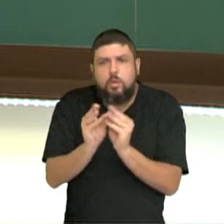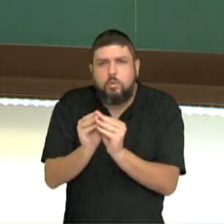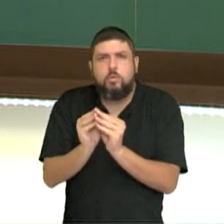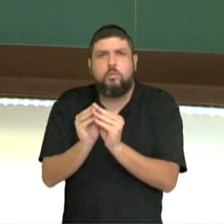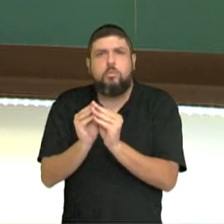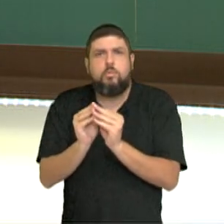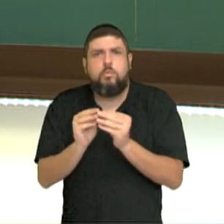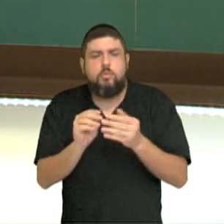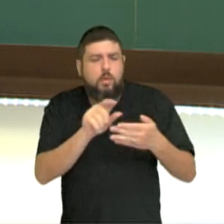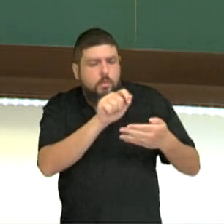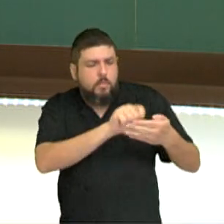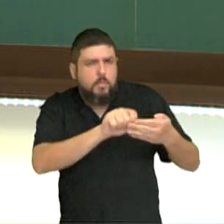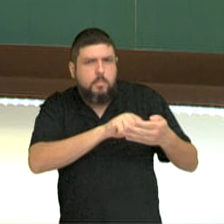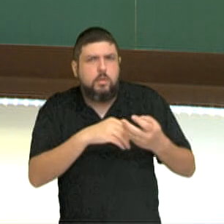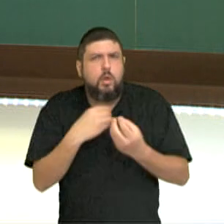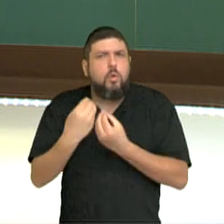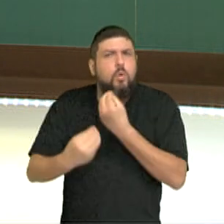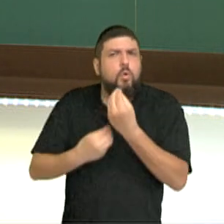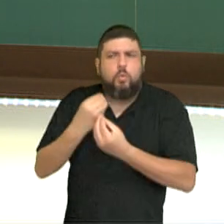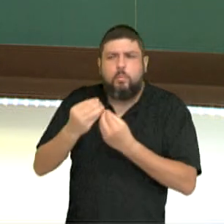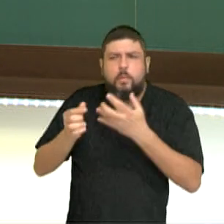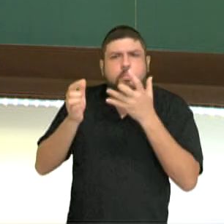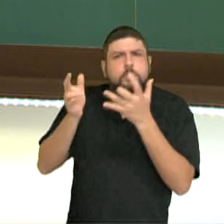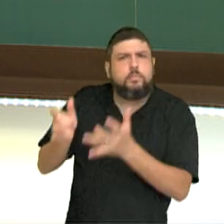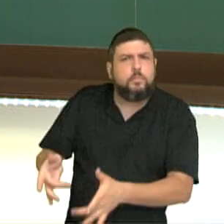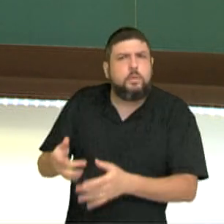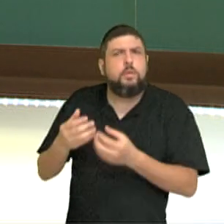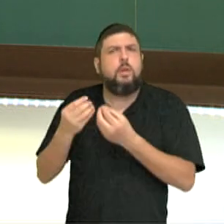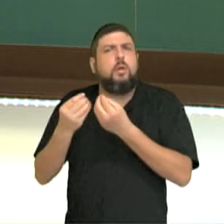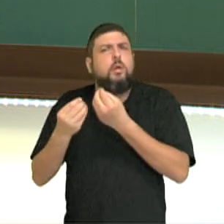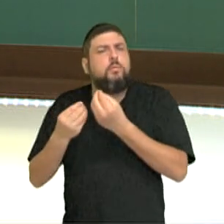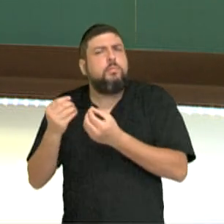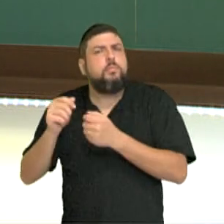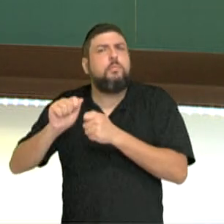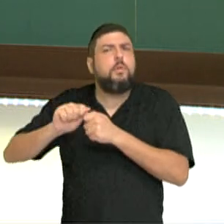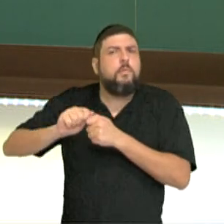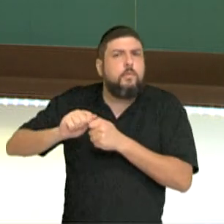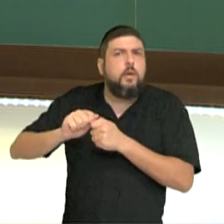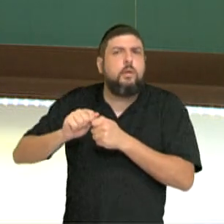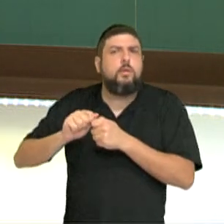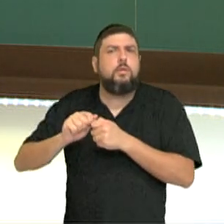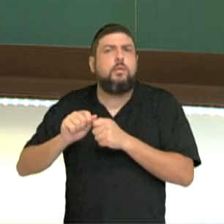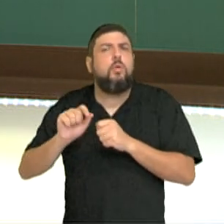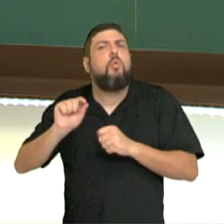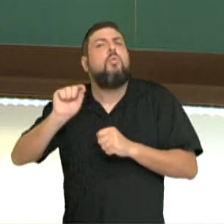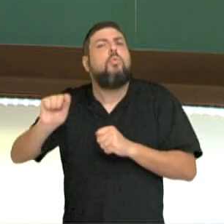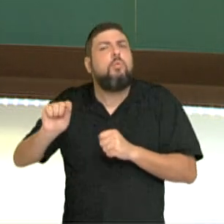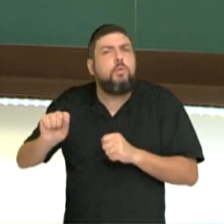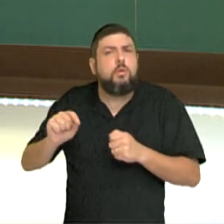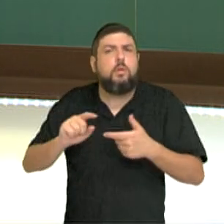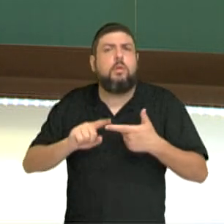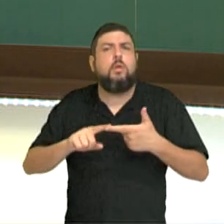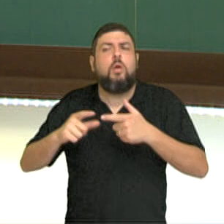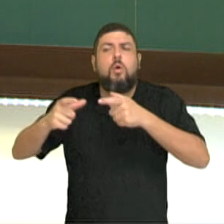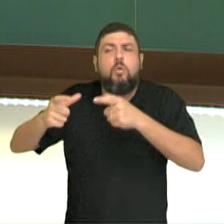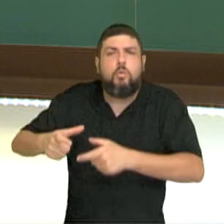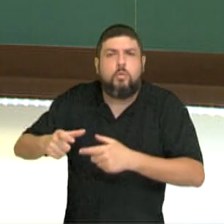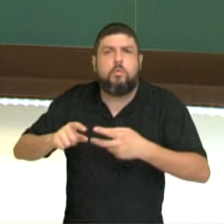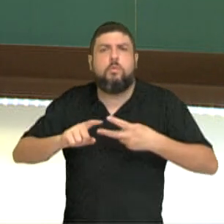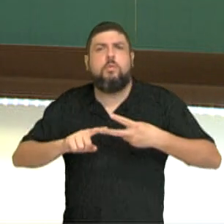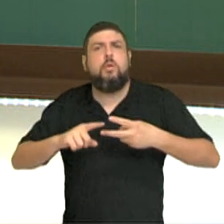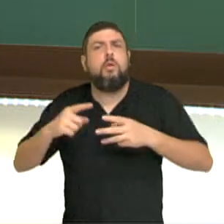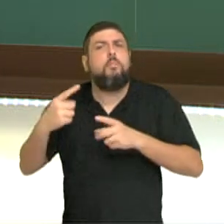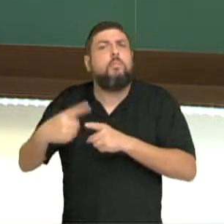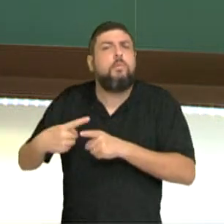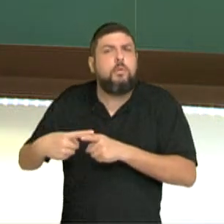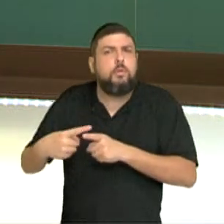geral dentro daquela notícia. Lembre lá aquelas perguntinhas, né? O que, onde, como, porquê, né?